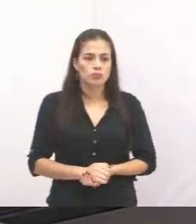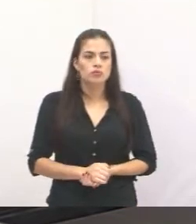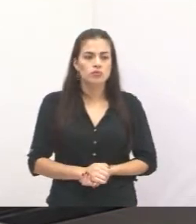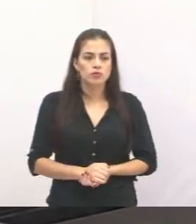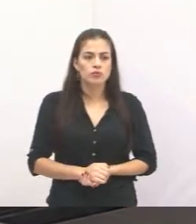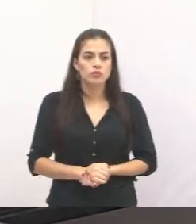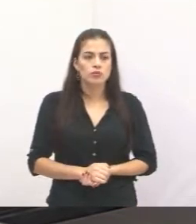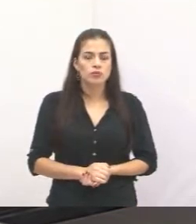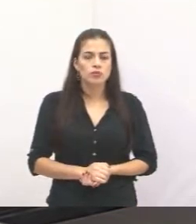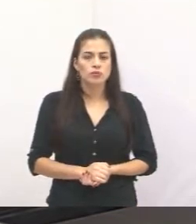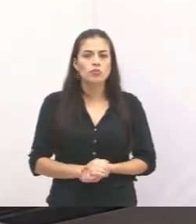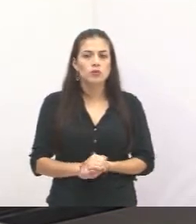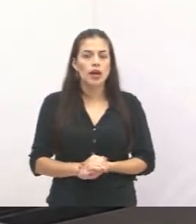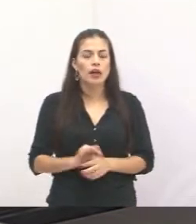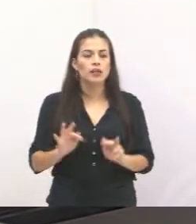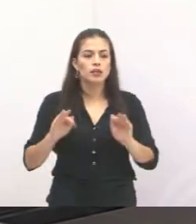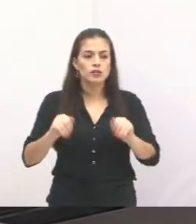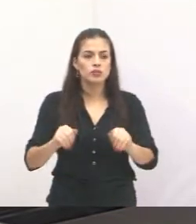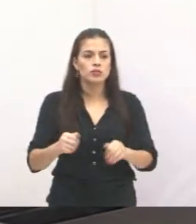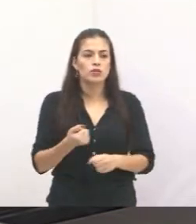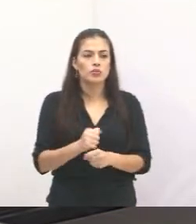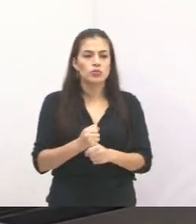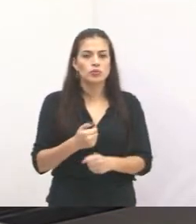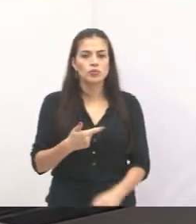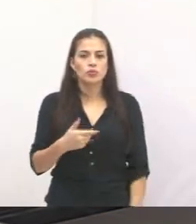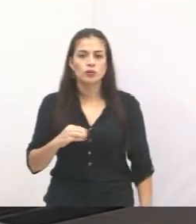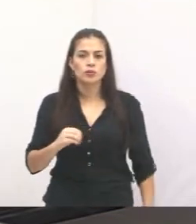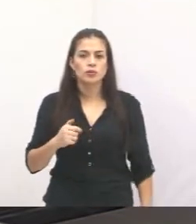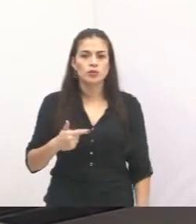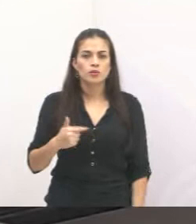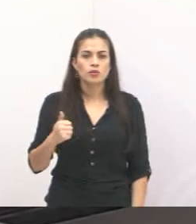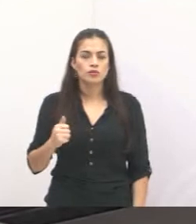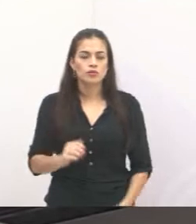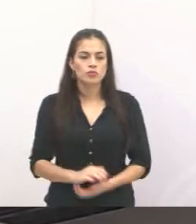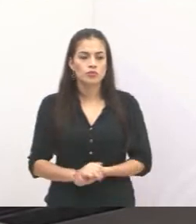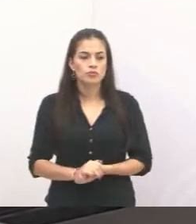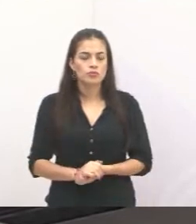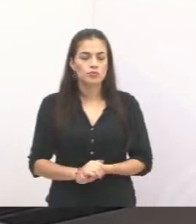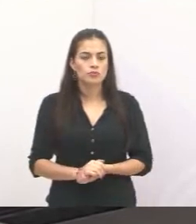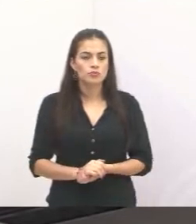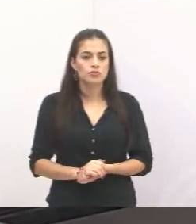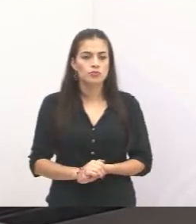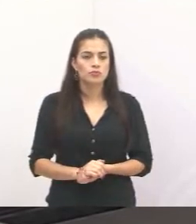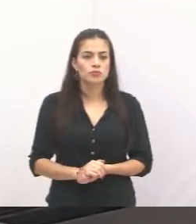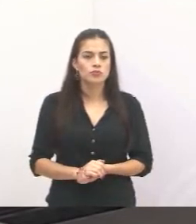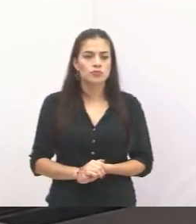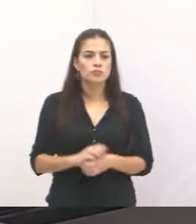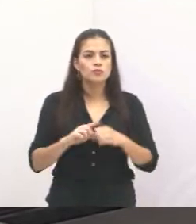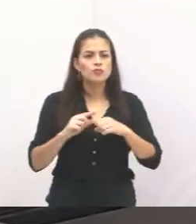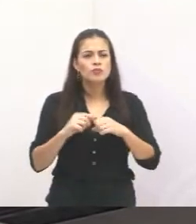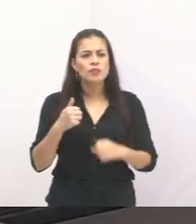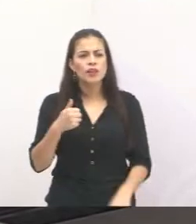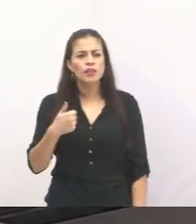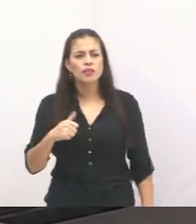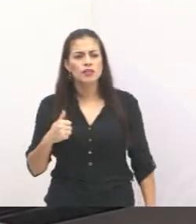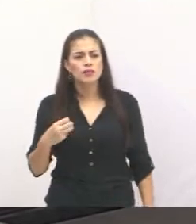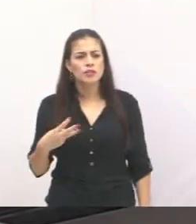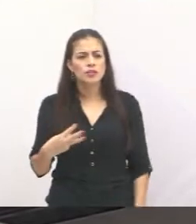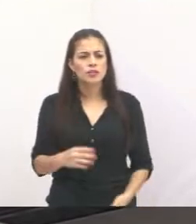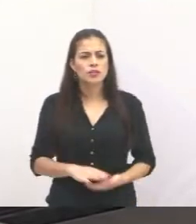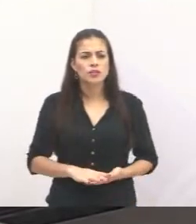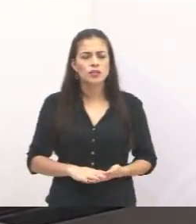houve no final de 2021, de número 113, que coloca o